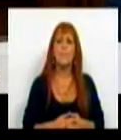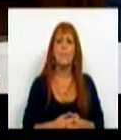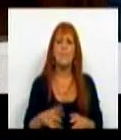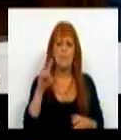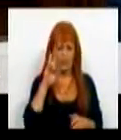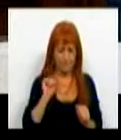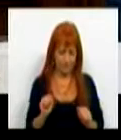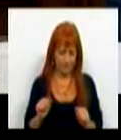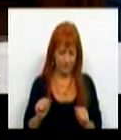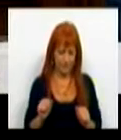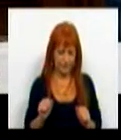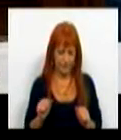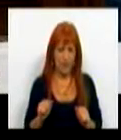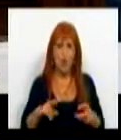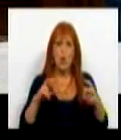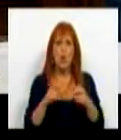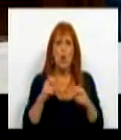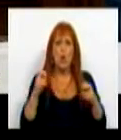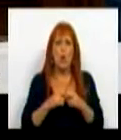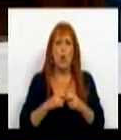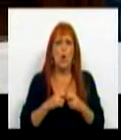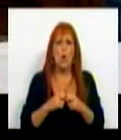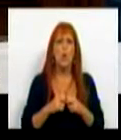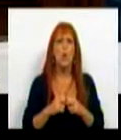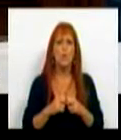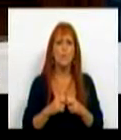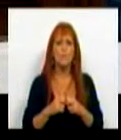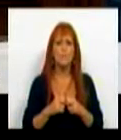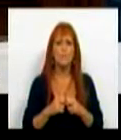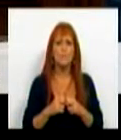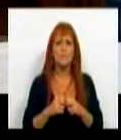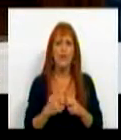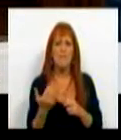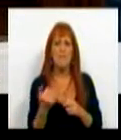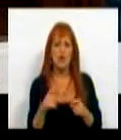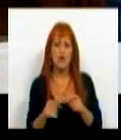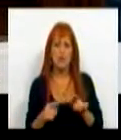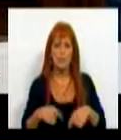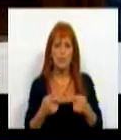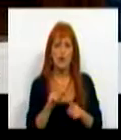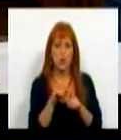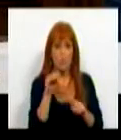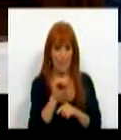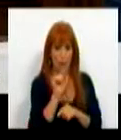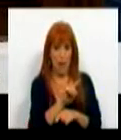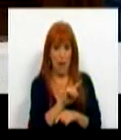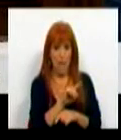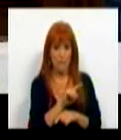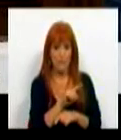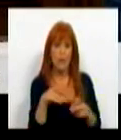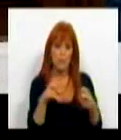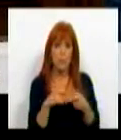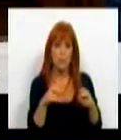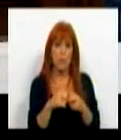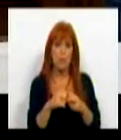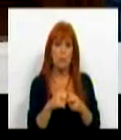Vamos a ver. O problema de insuficiência de fundos próprios do banco era um